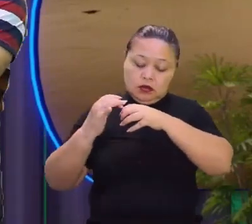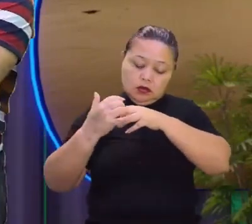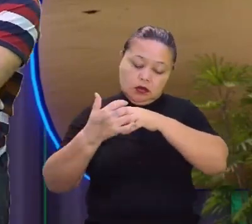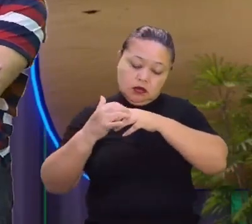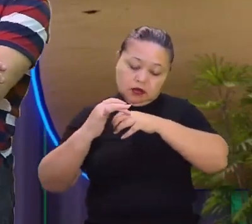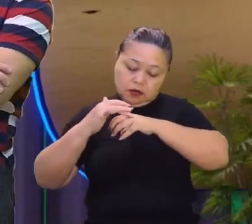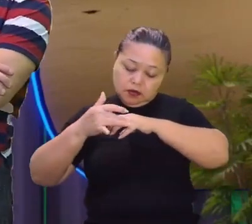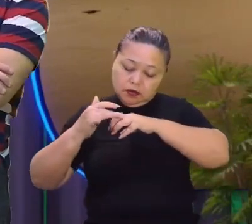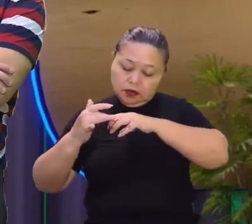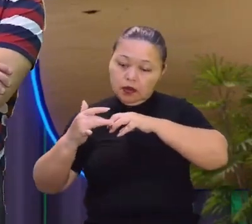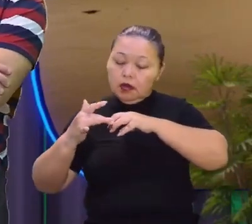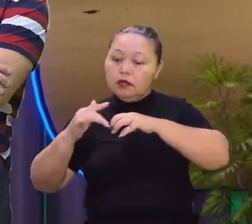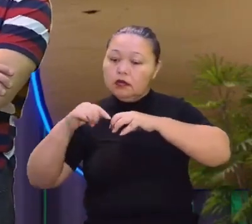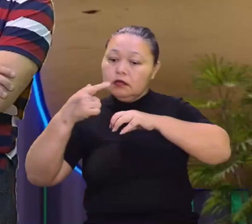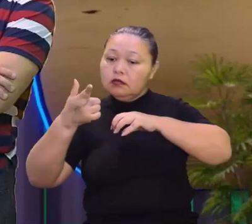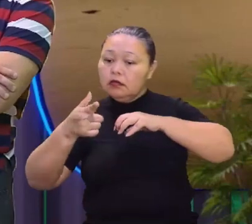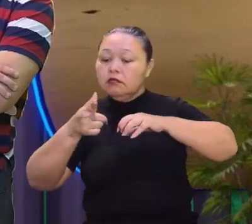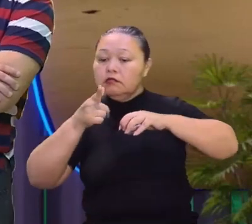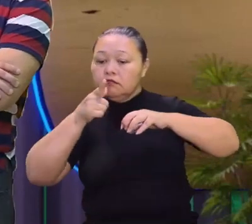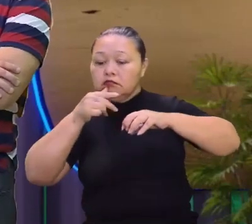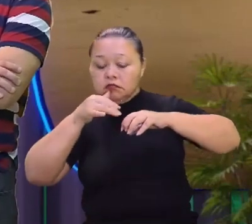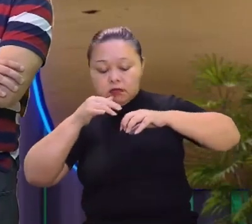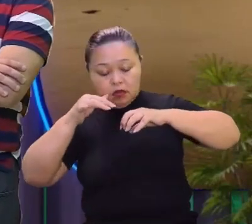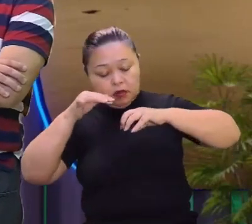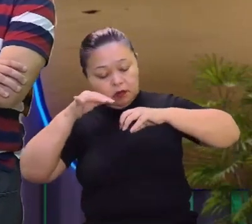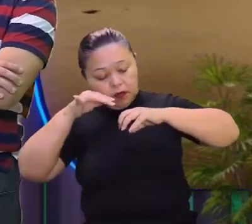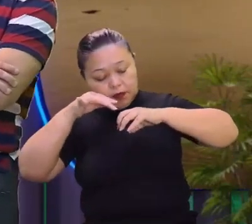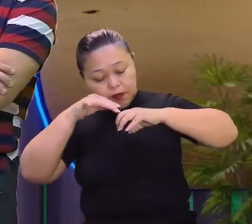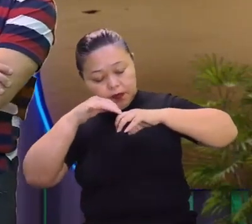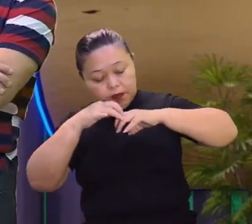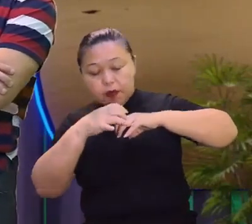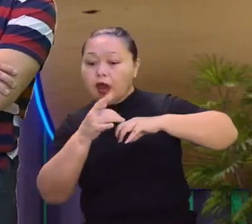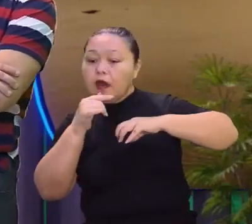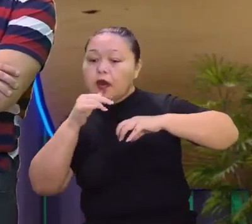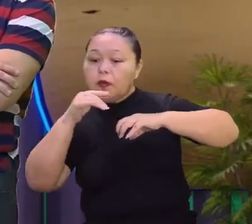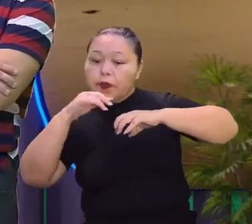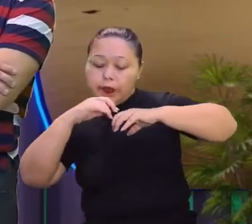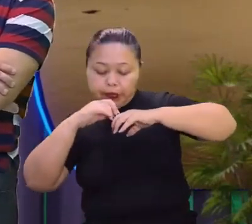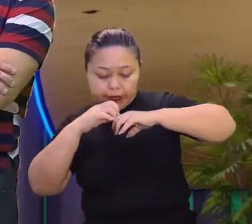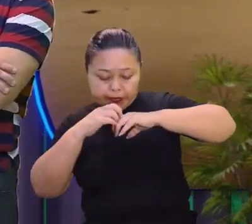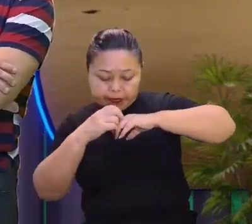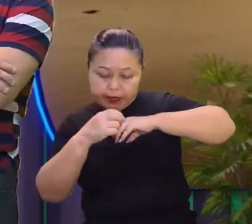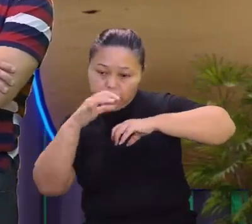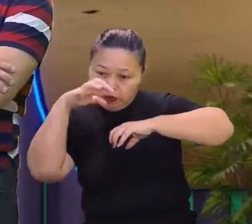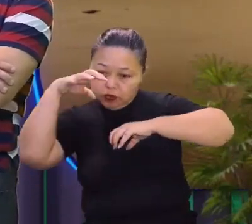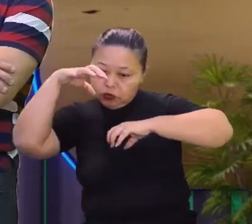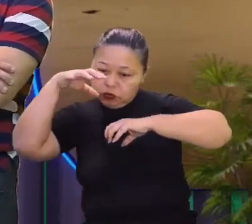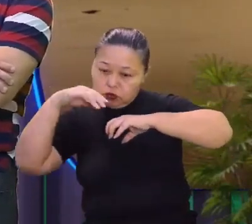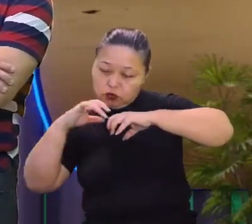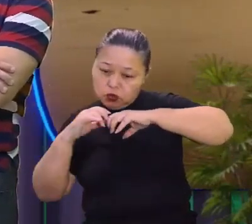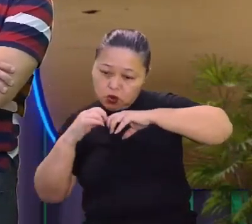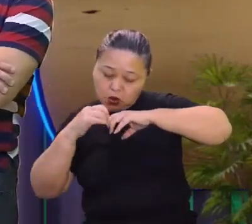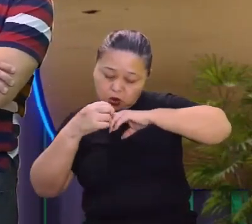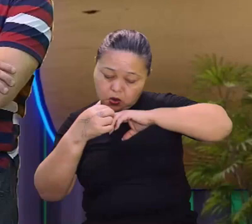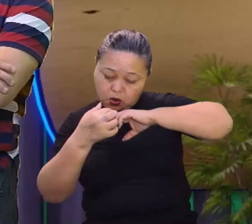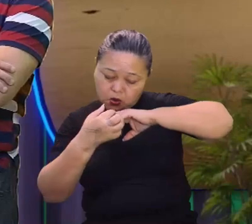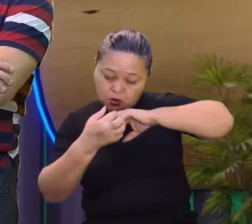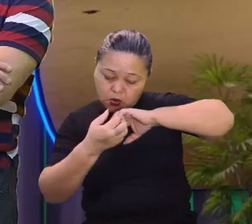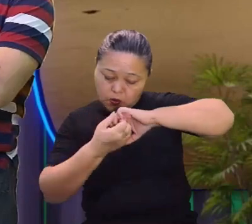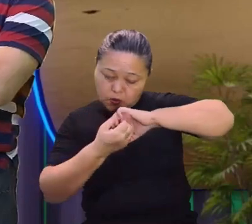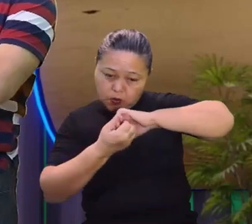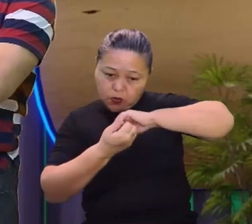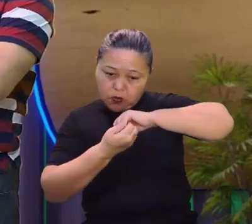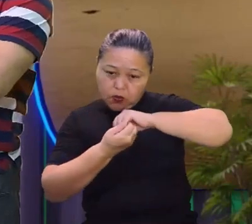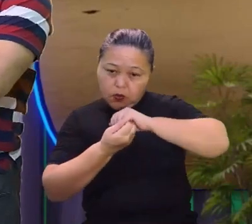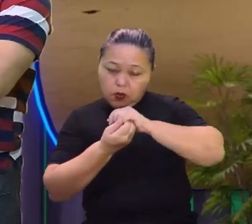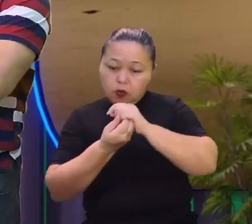nas rochas, né? E aí, a partir desse processo, a gente vai ter a introdução da água da chuva no interior rochoso, e aí a gente sim